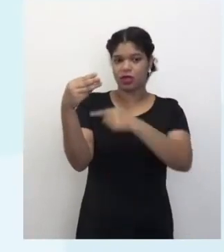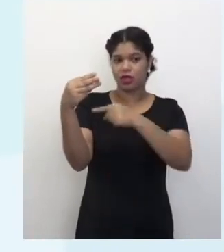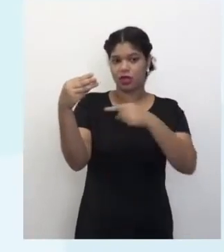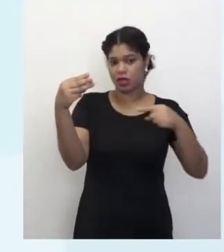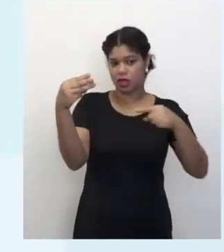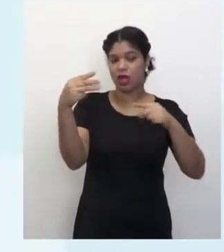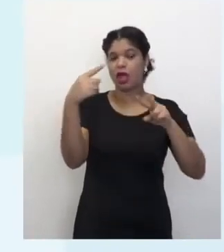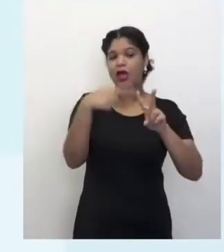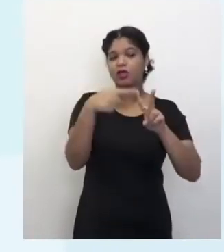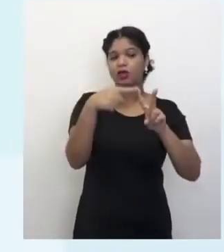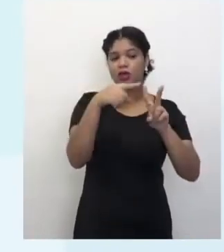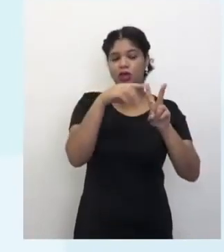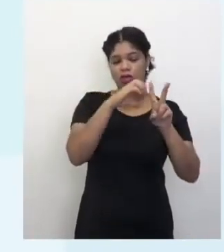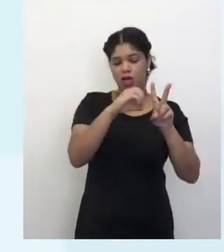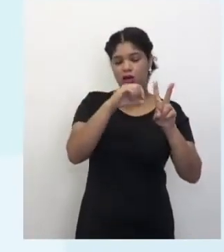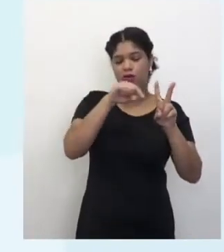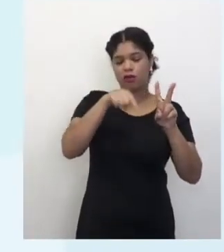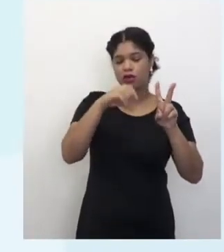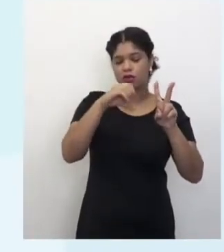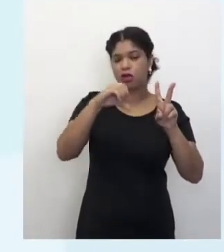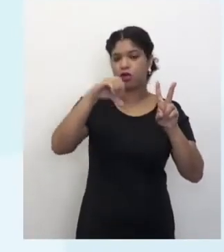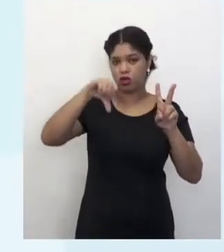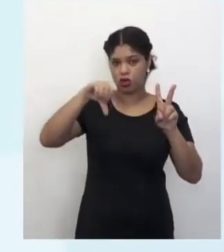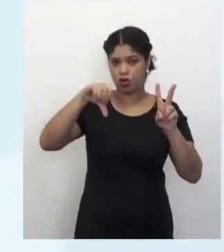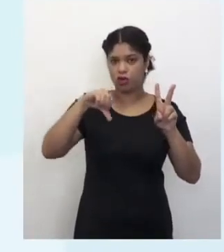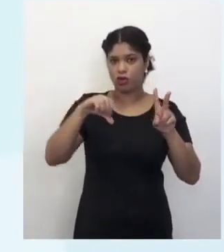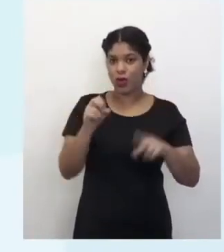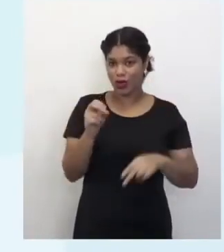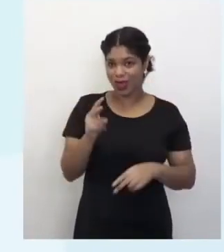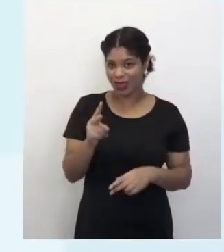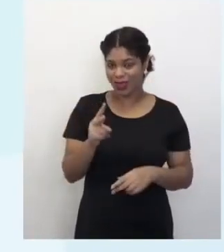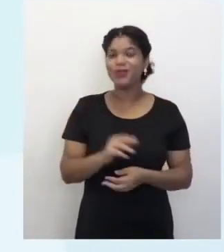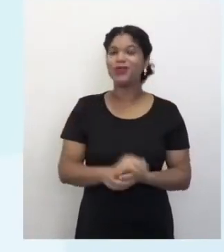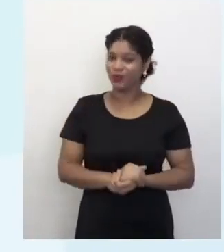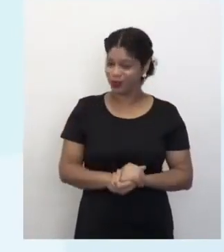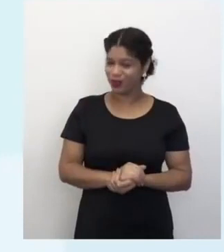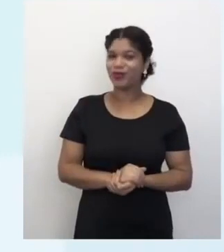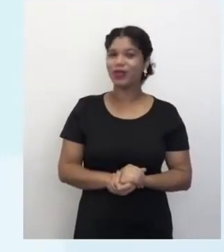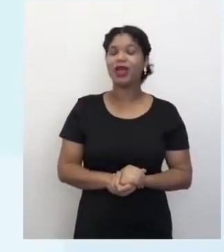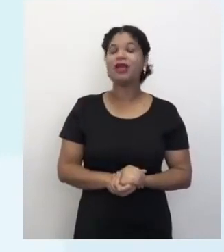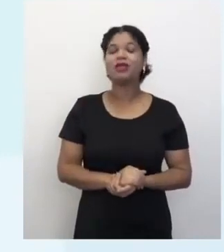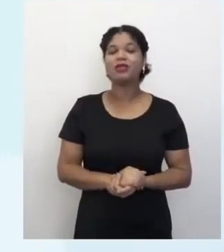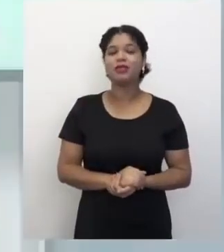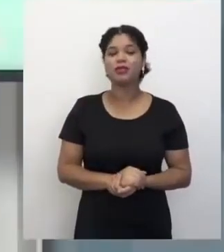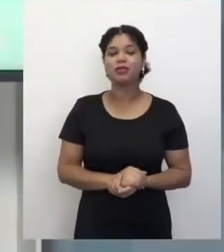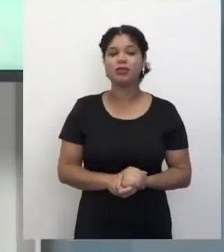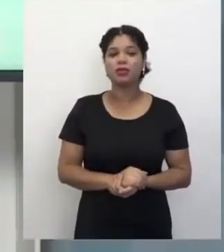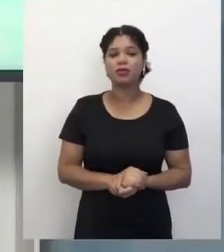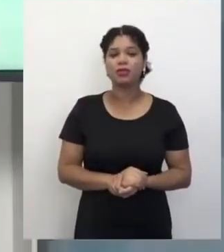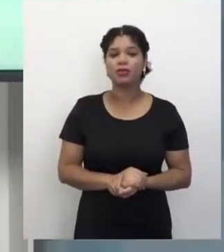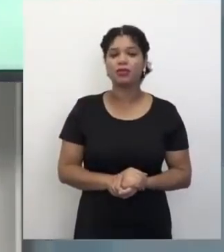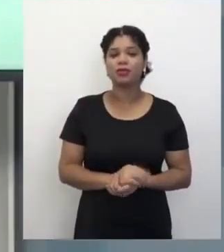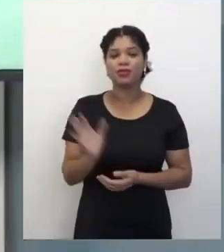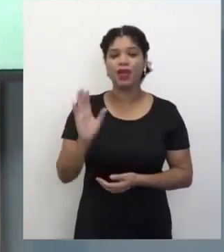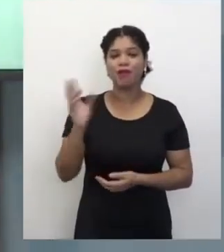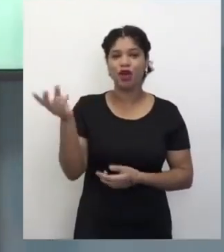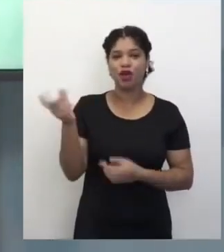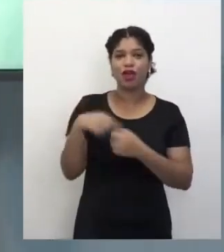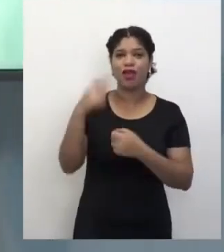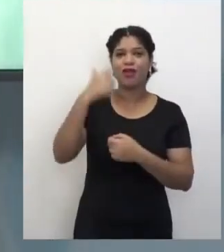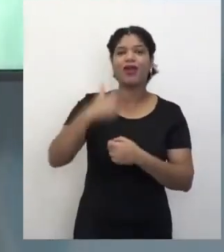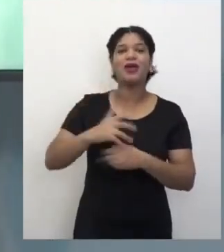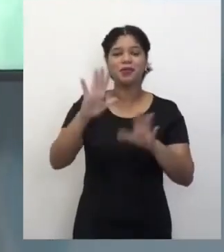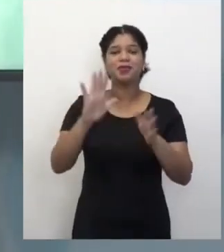0,09 ou 9 centésimos. Beleza? Então, pode colocar para mim, por favor, aqui, uma das